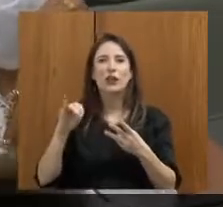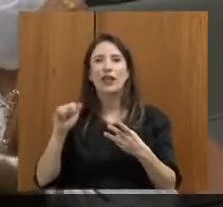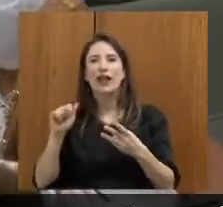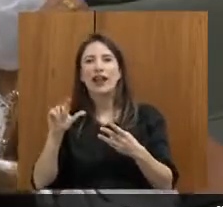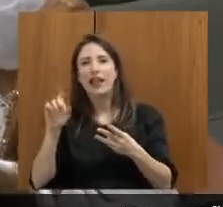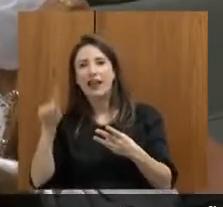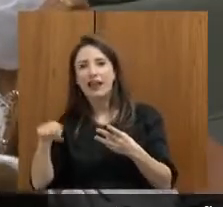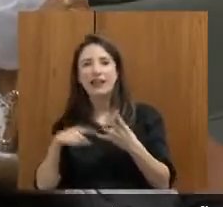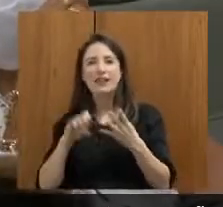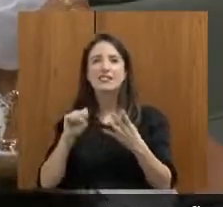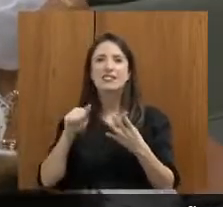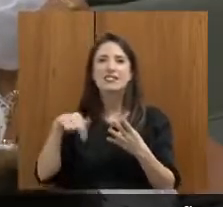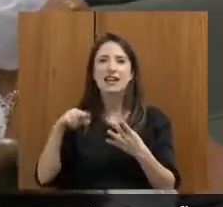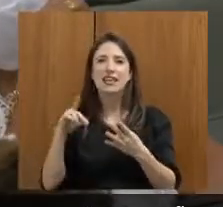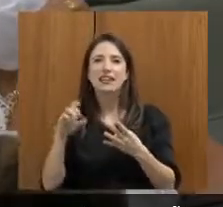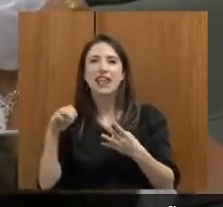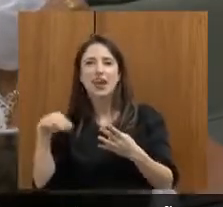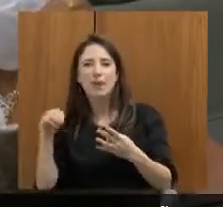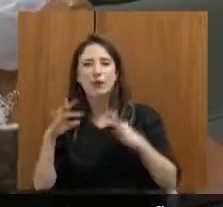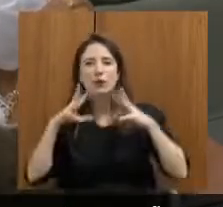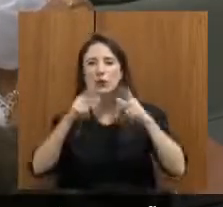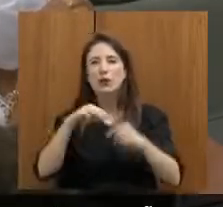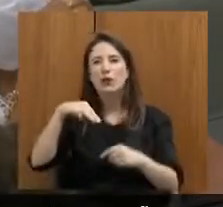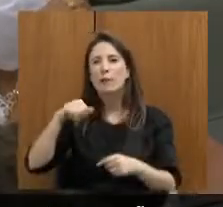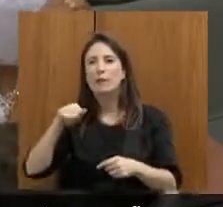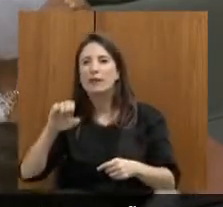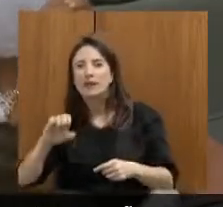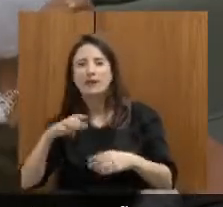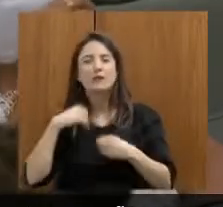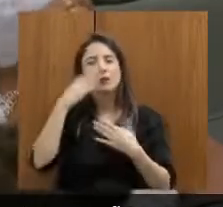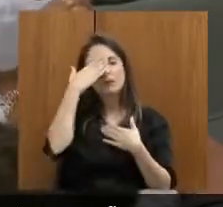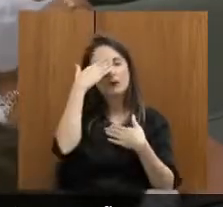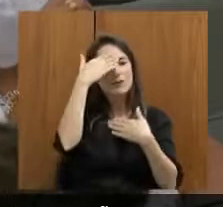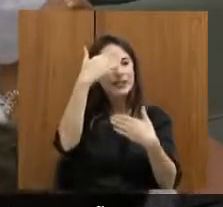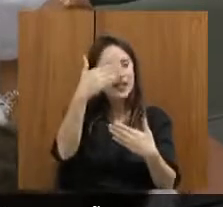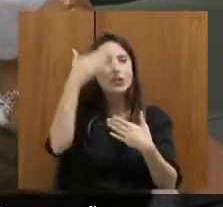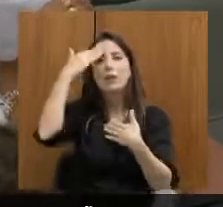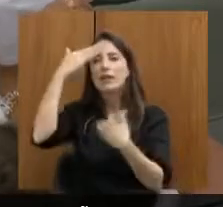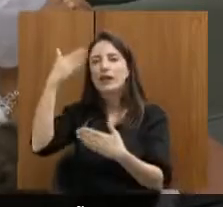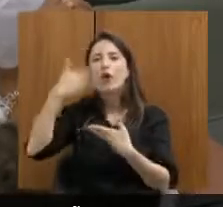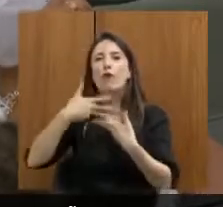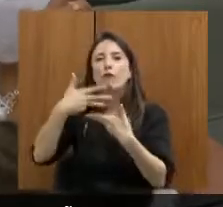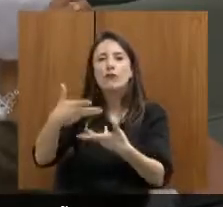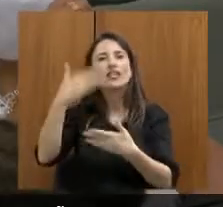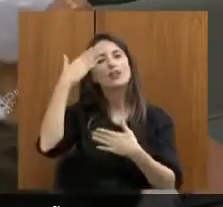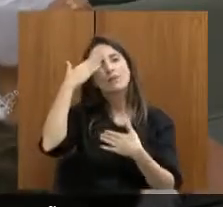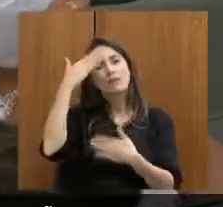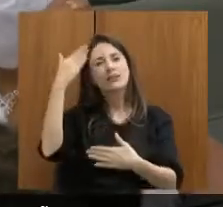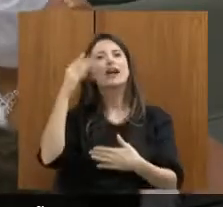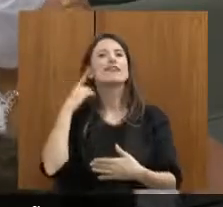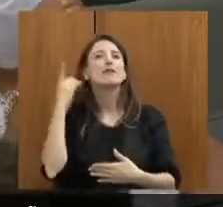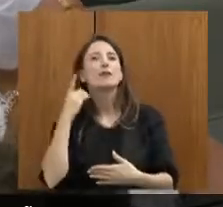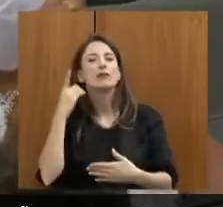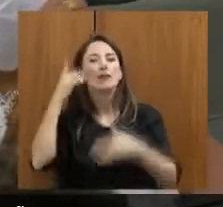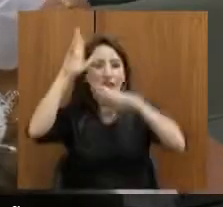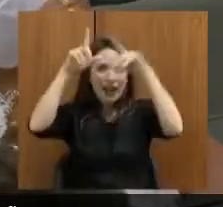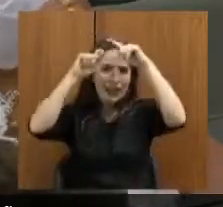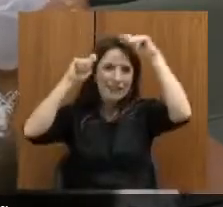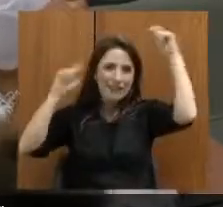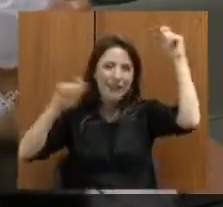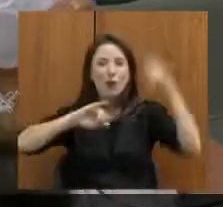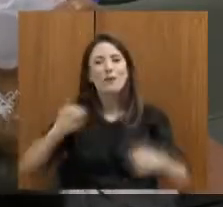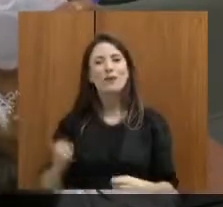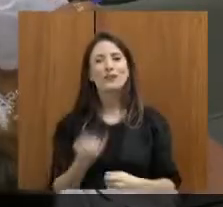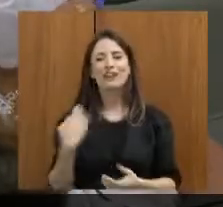ler minha mãe que são lembro muito obrigado pelo seu convite Deputado Andreia por essa oportunidade está aqui